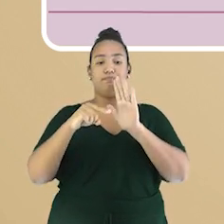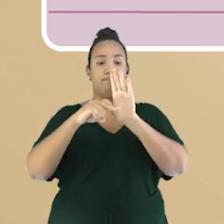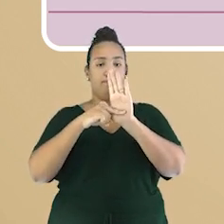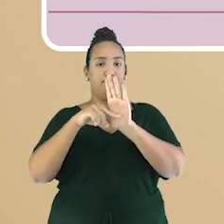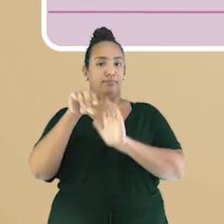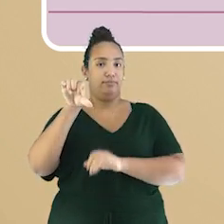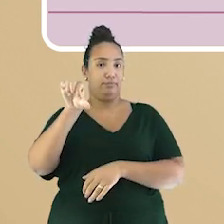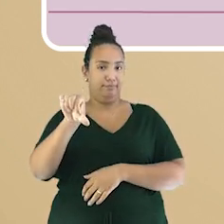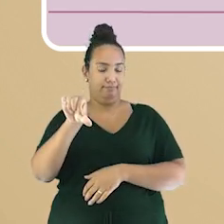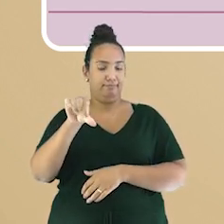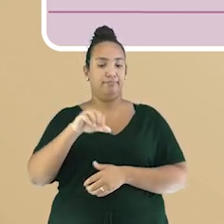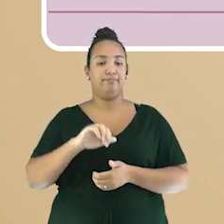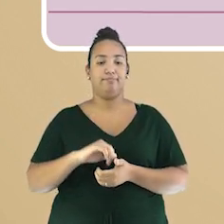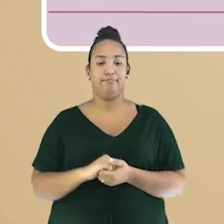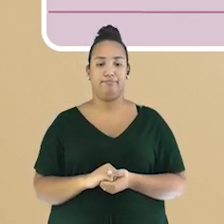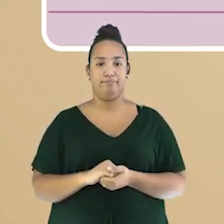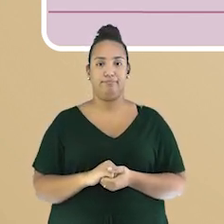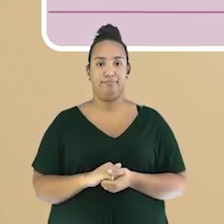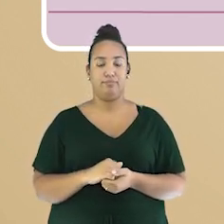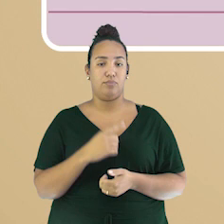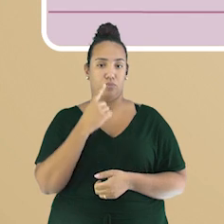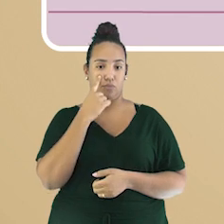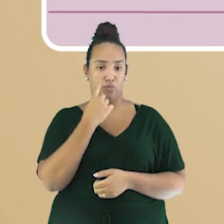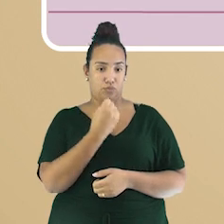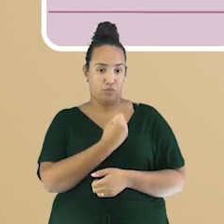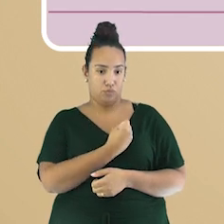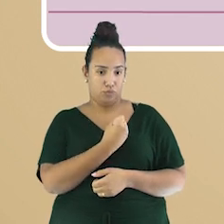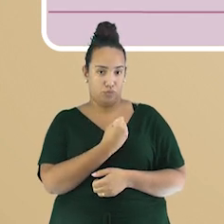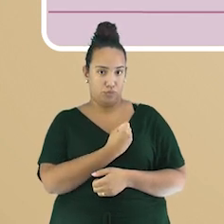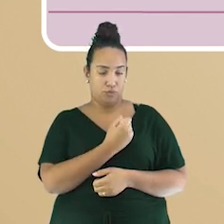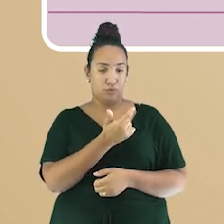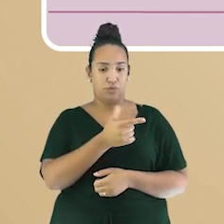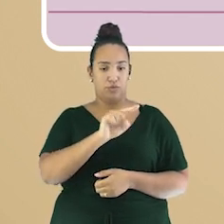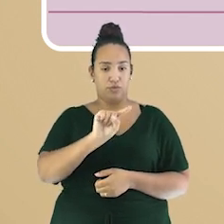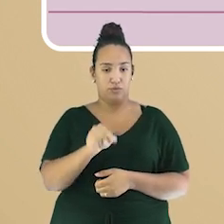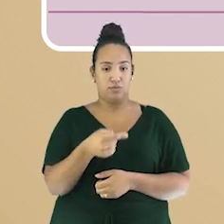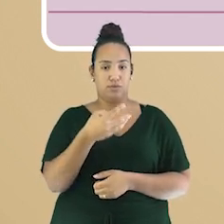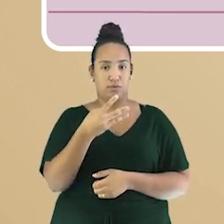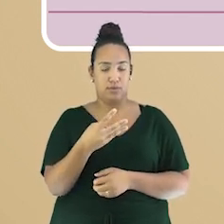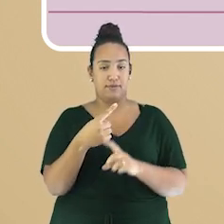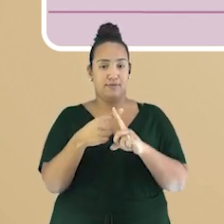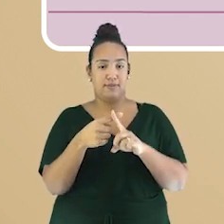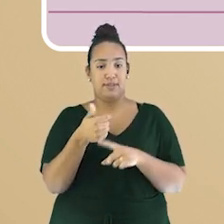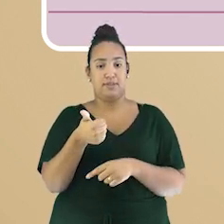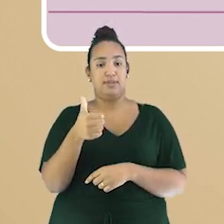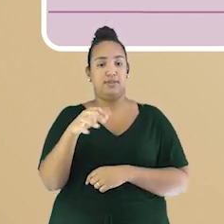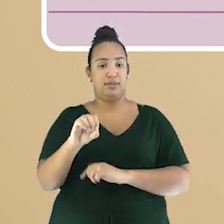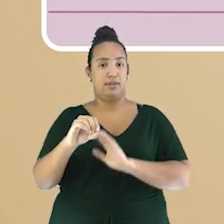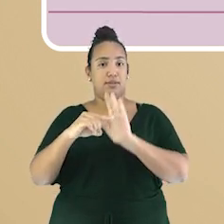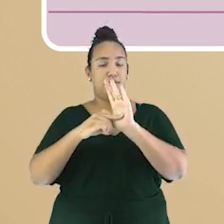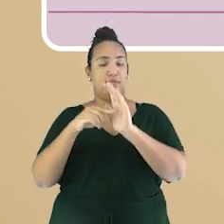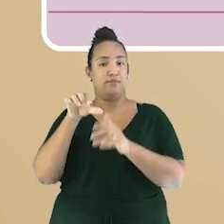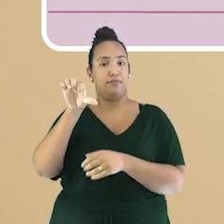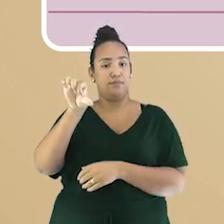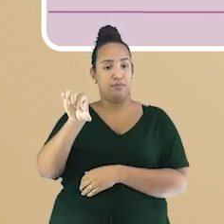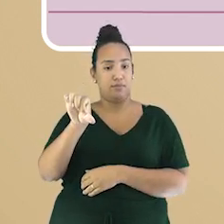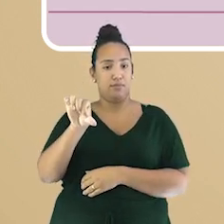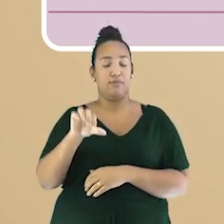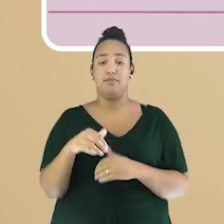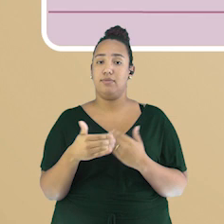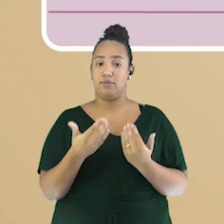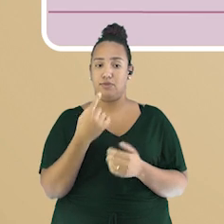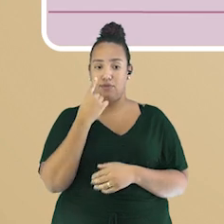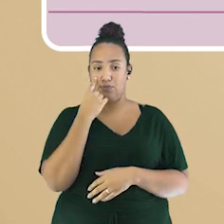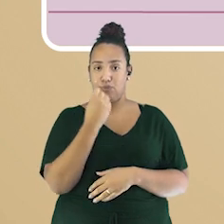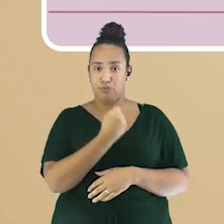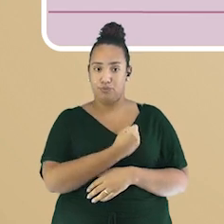9. Vamos escrever esse número do produto do número pela potência 10. Ao deslocar a vírgula, vimos que